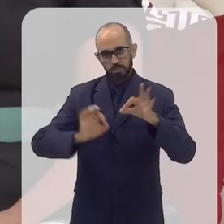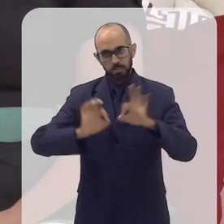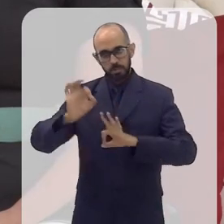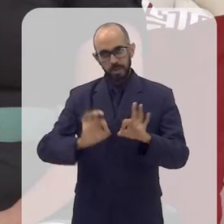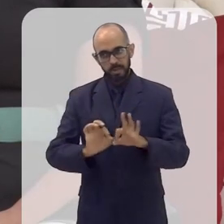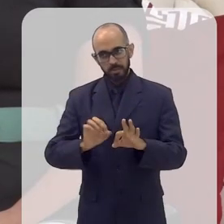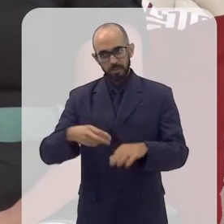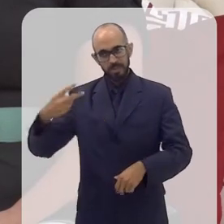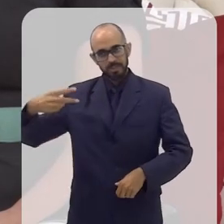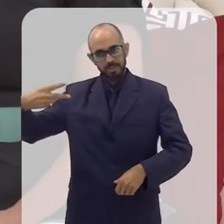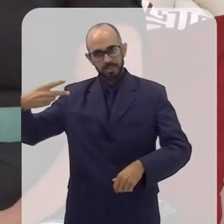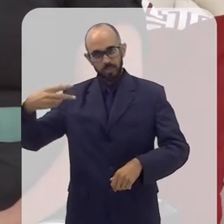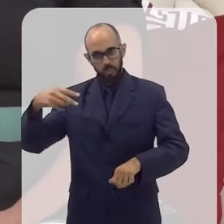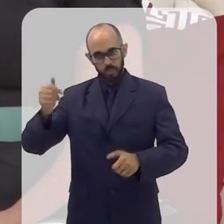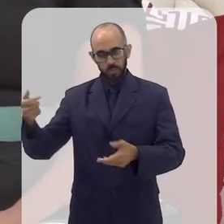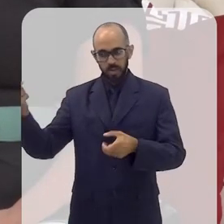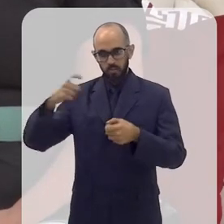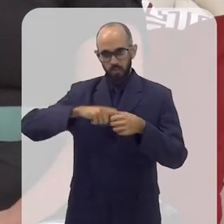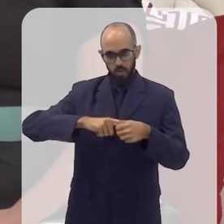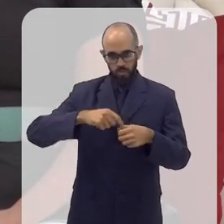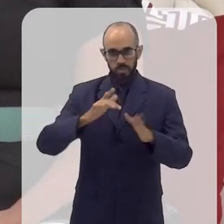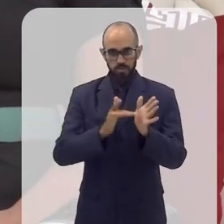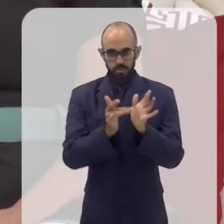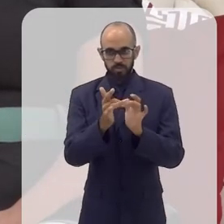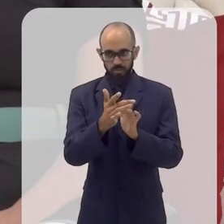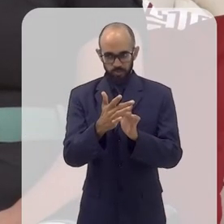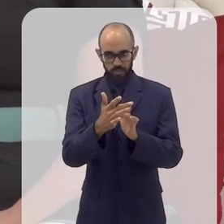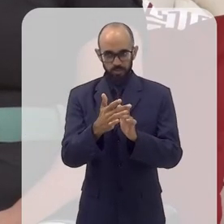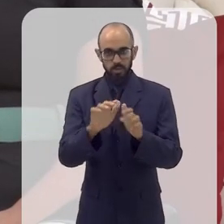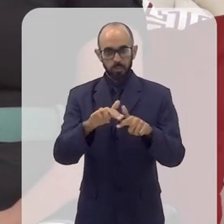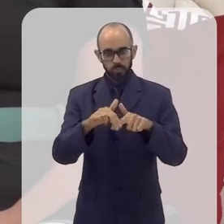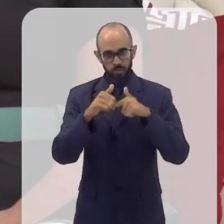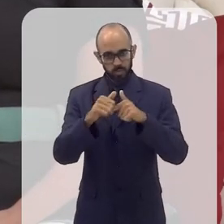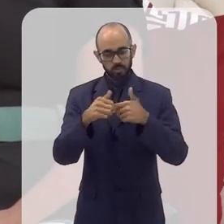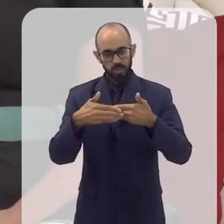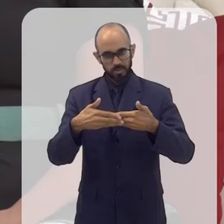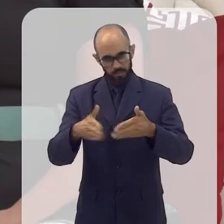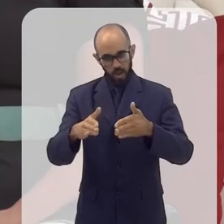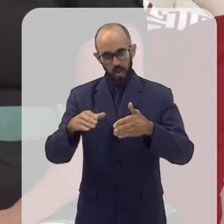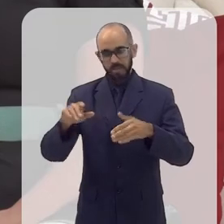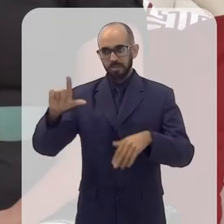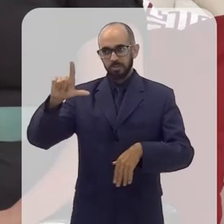preparação para a segunda vinda de Jesus Cristo. E as portas dos templos estão